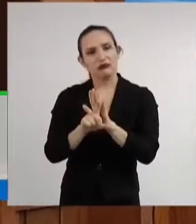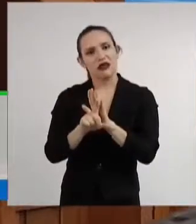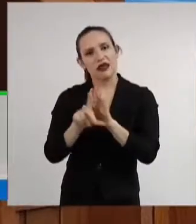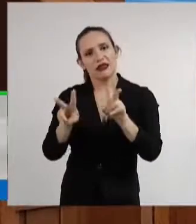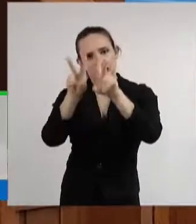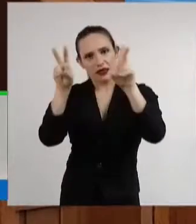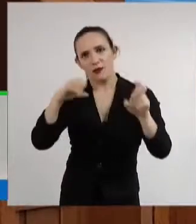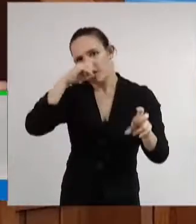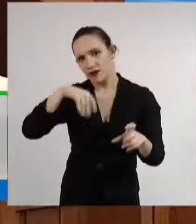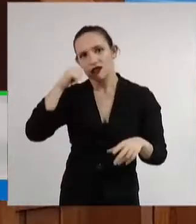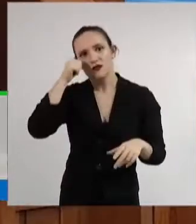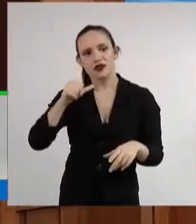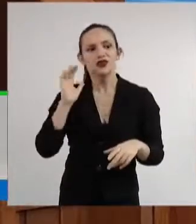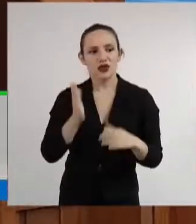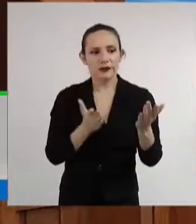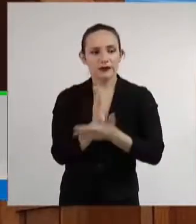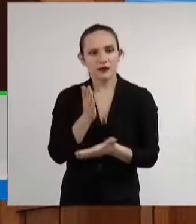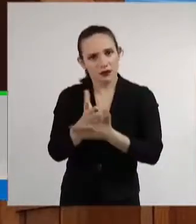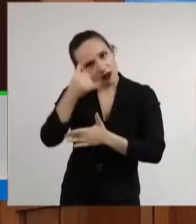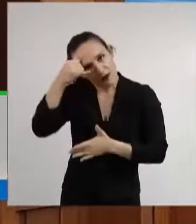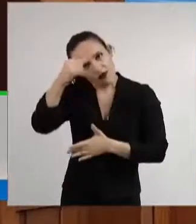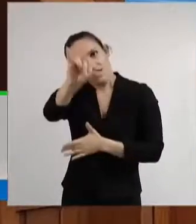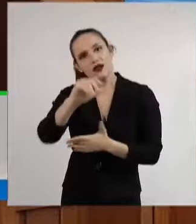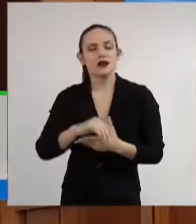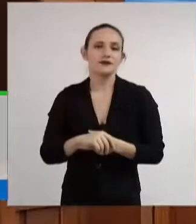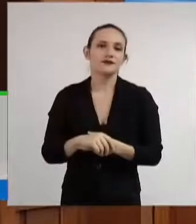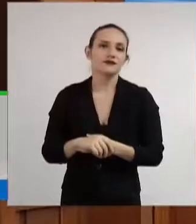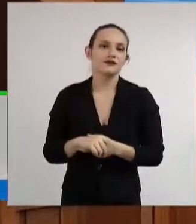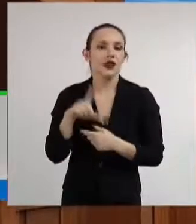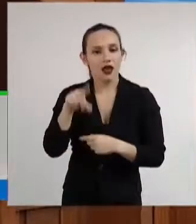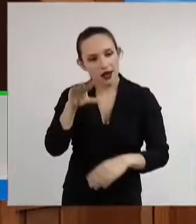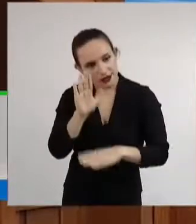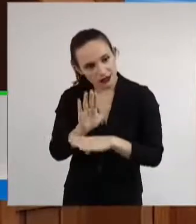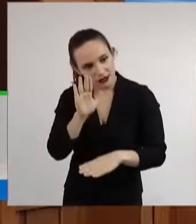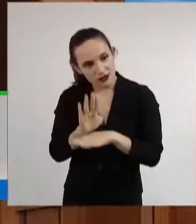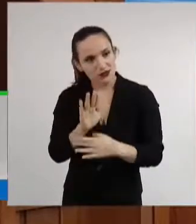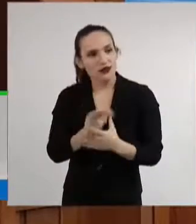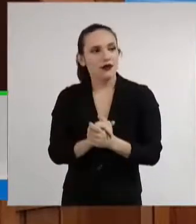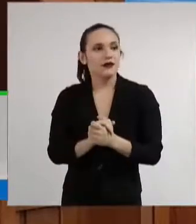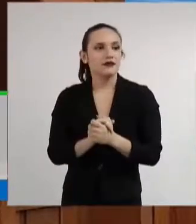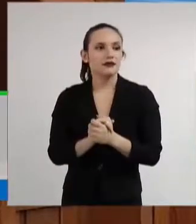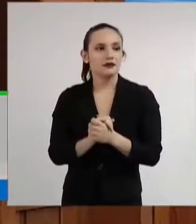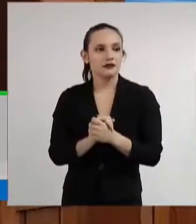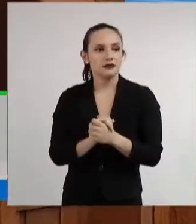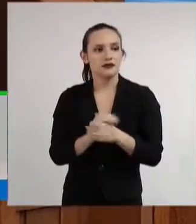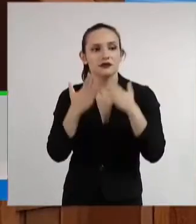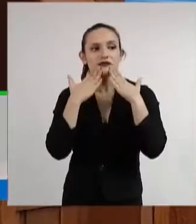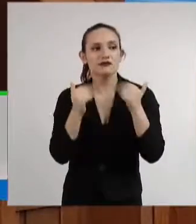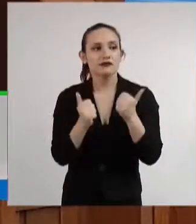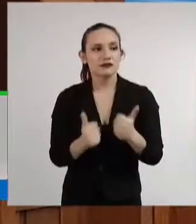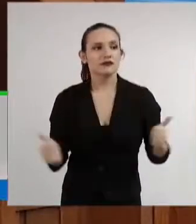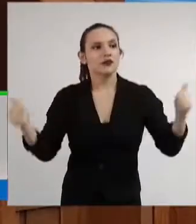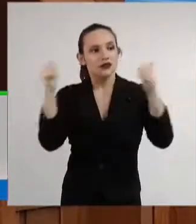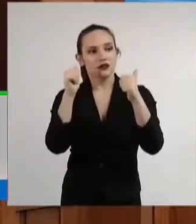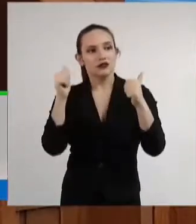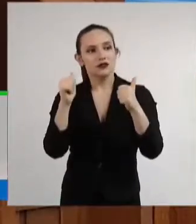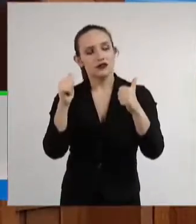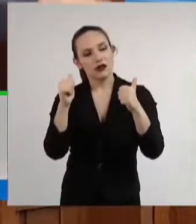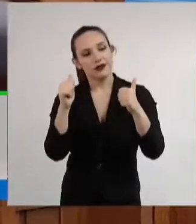nós aprovamos ao longo do tempo que nós estamos aqui, para ajudar a melhorar o